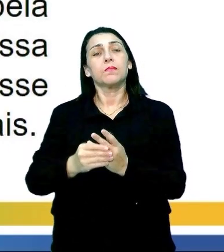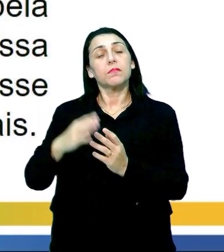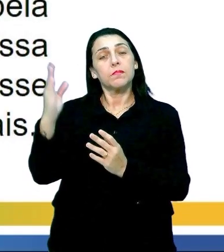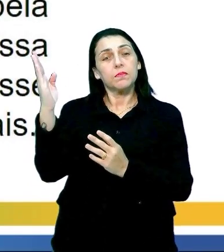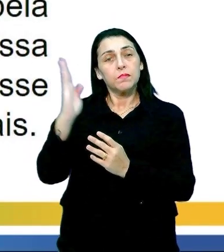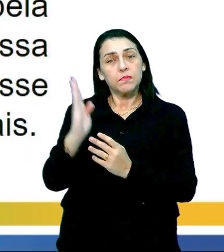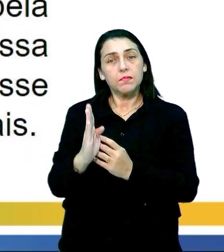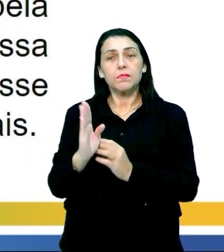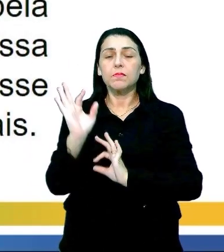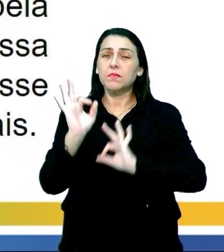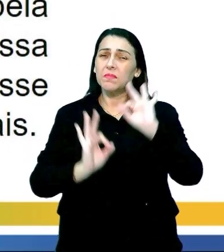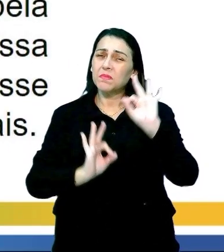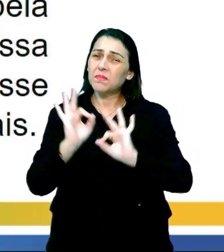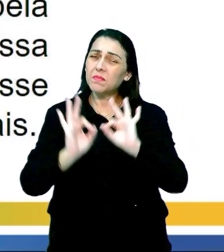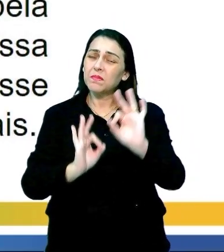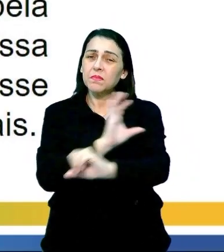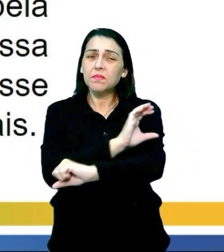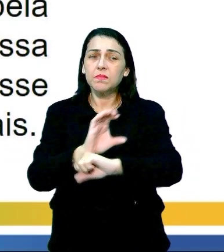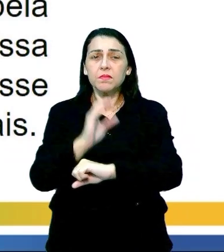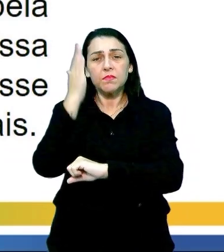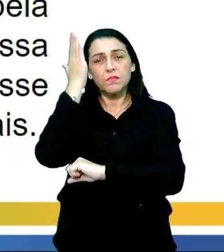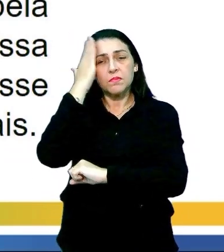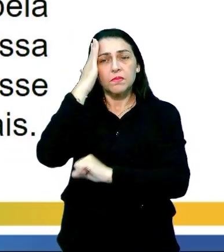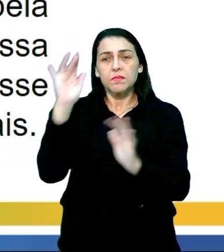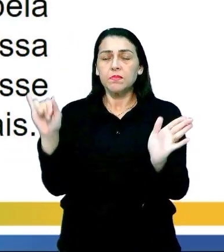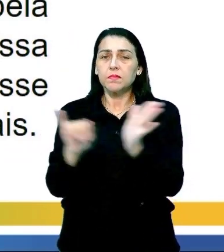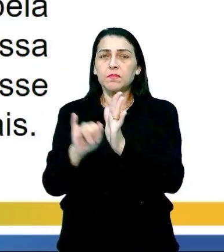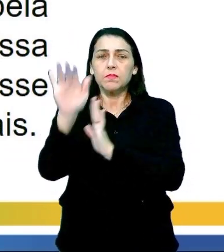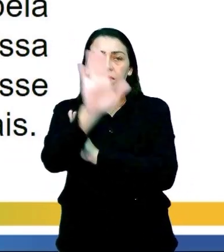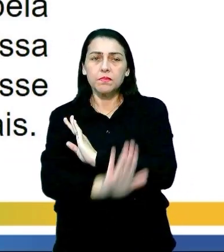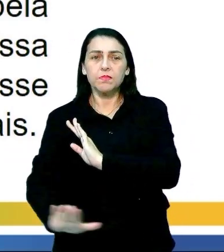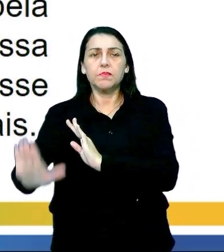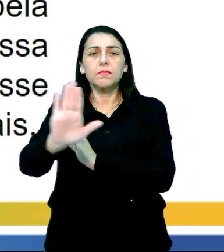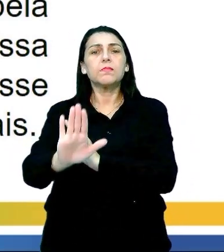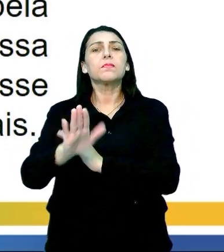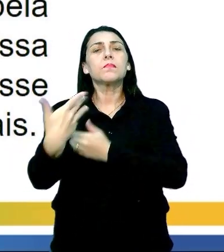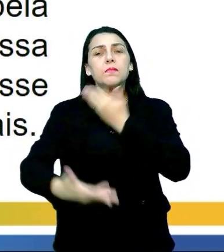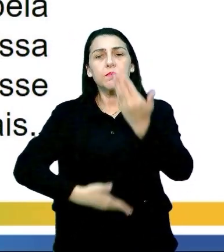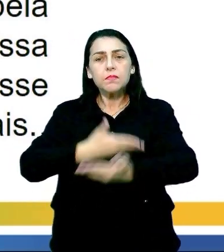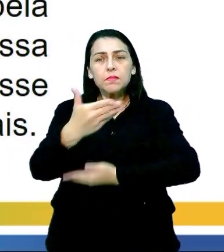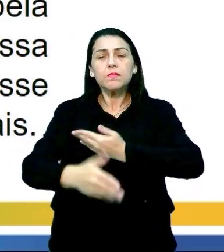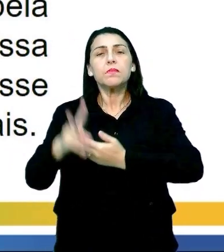Brasil e sua construção cultural. Compreender a identidade nacional e sua